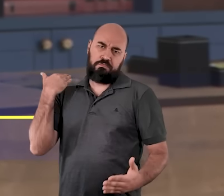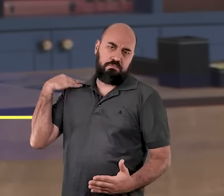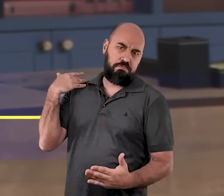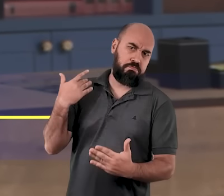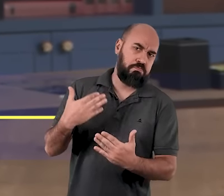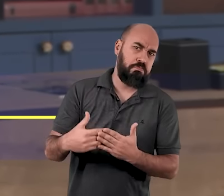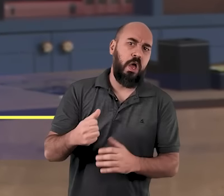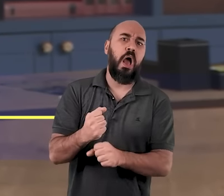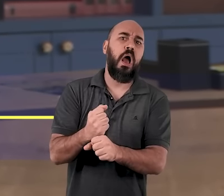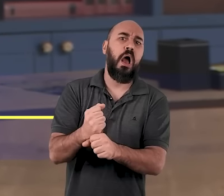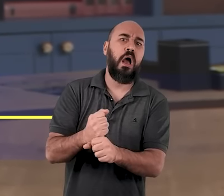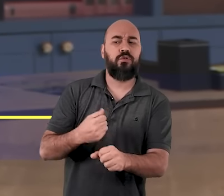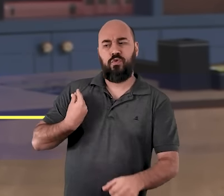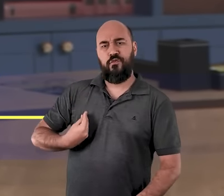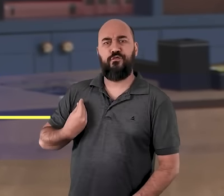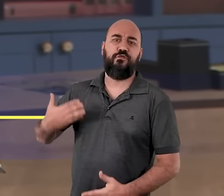ao longo da sua vida?